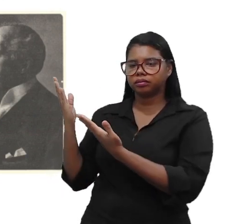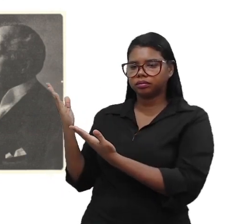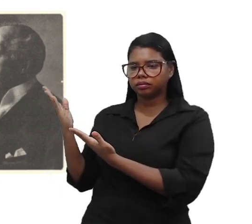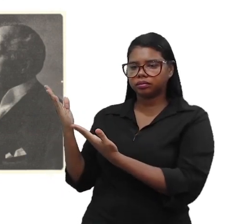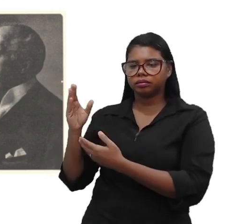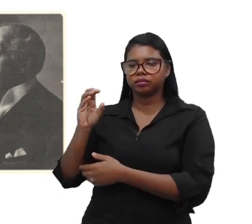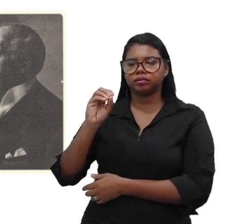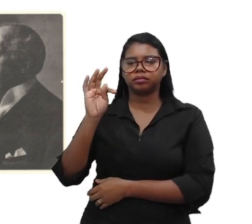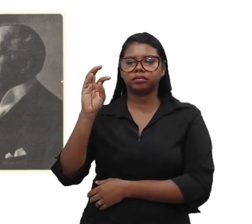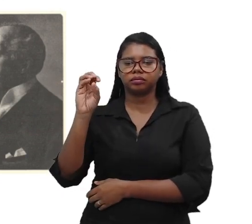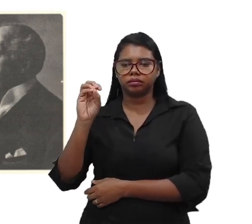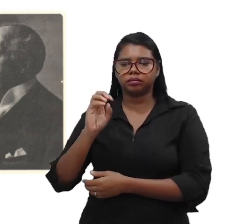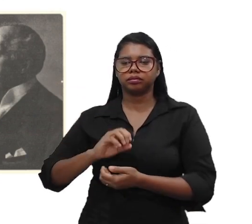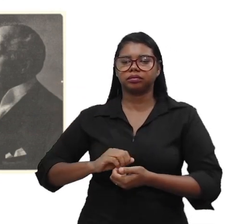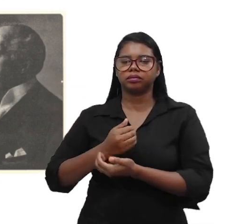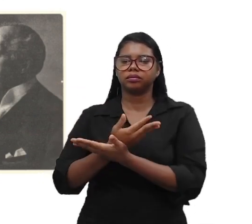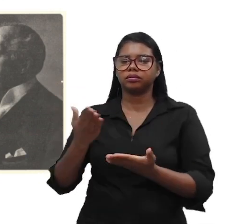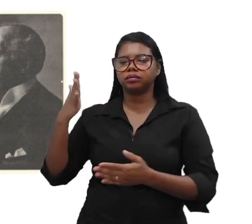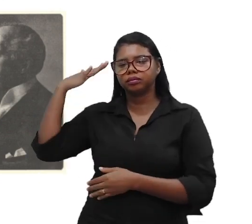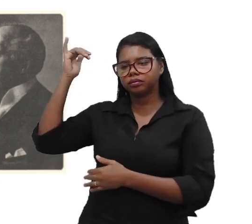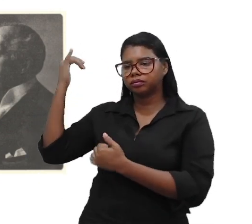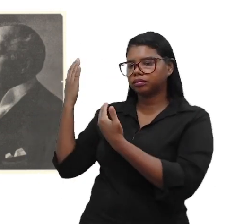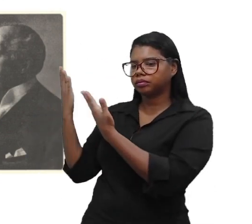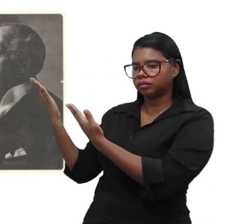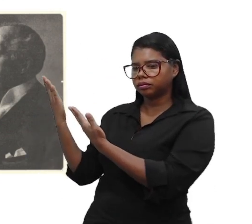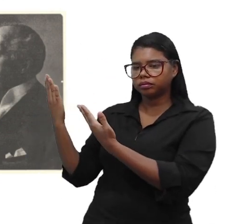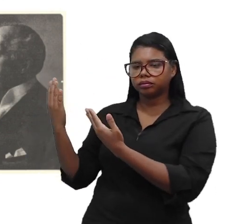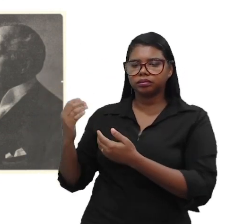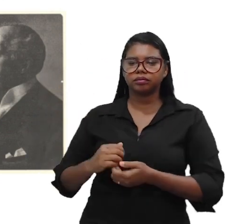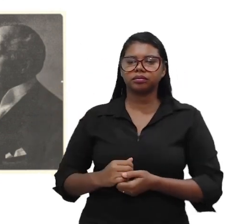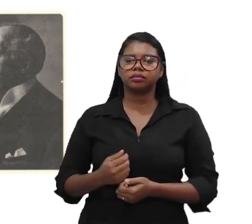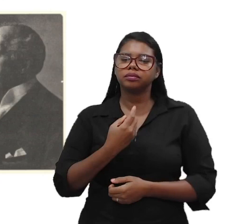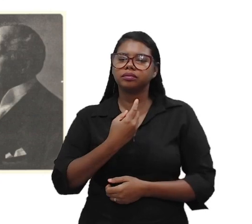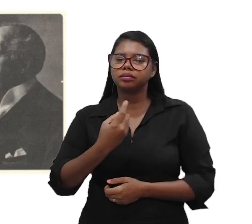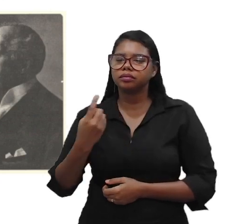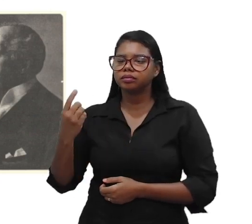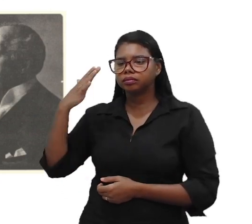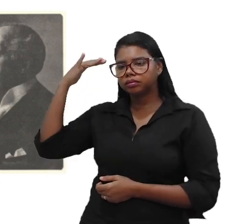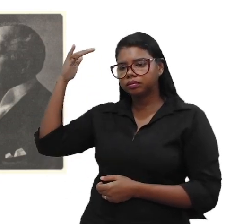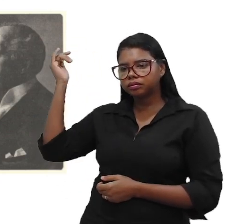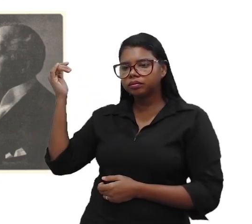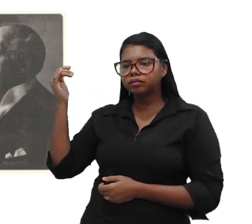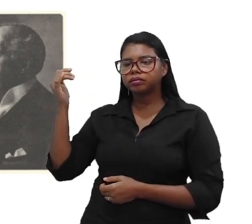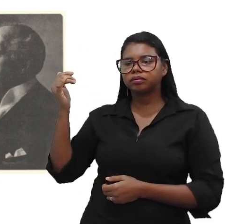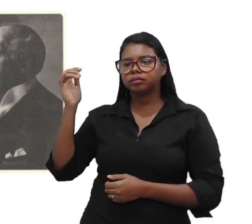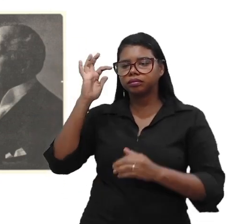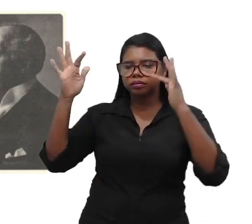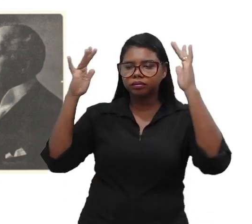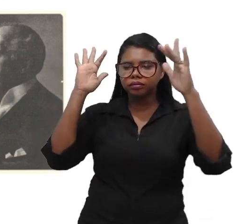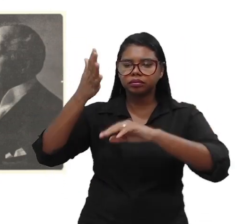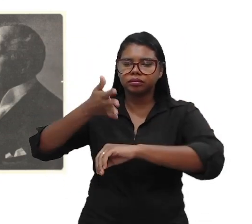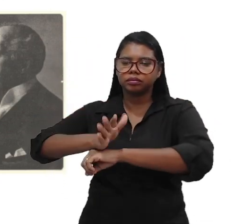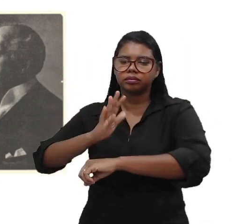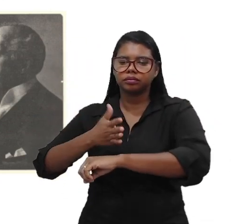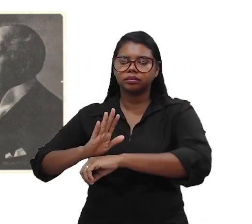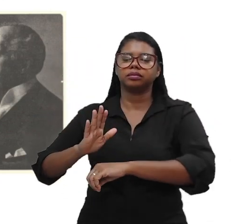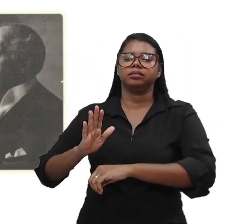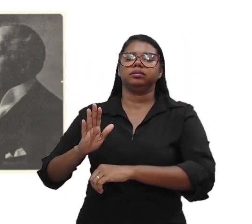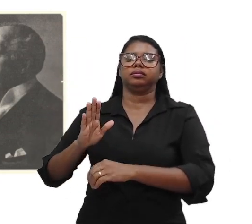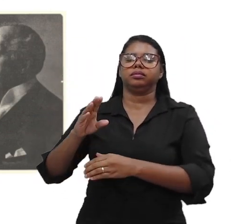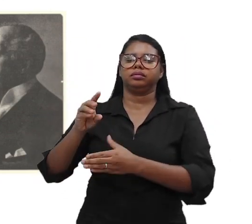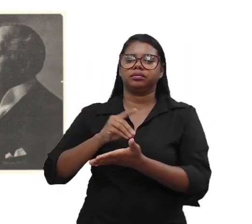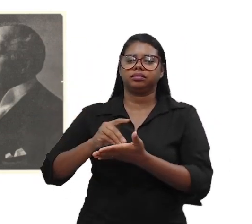Otto Wagner. Todos esses indivíduos, alguns foram mais teóricos, outros foram mais práticos, alguns eram